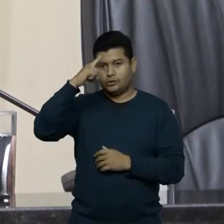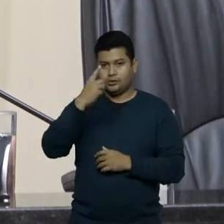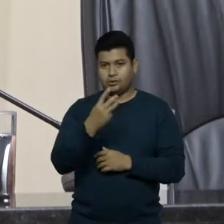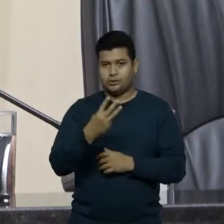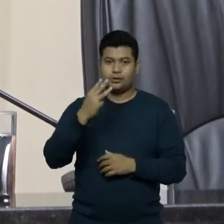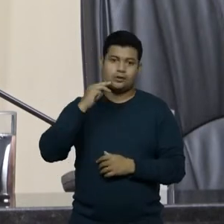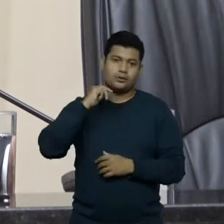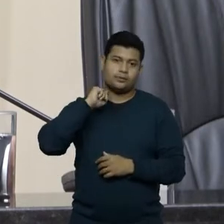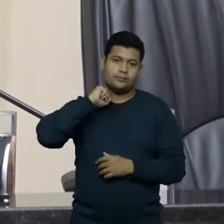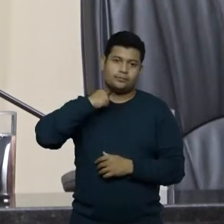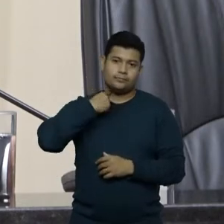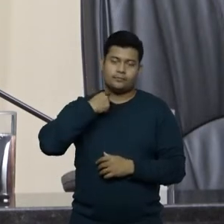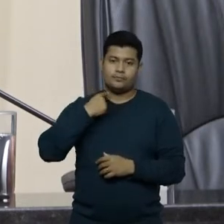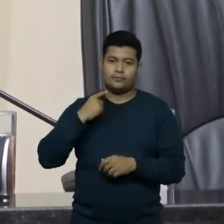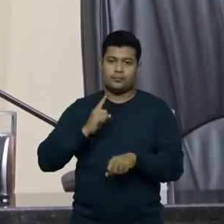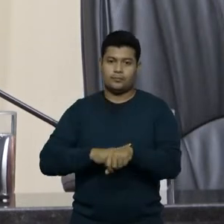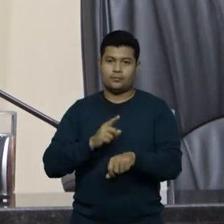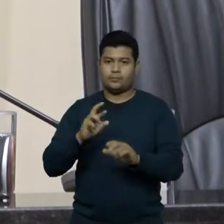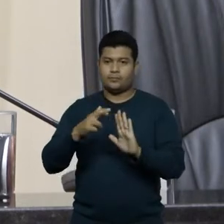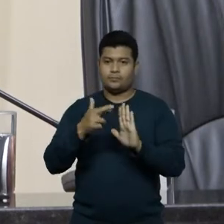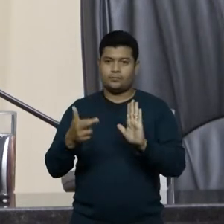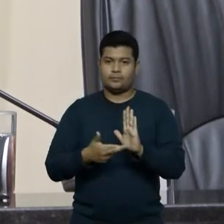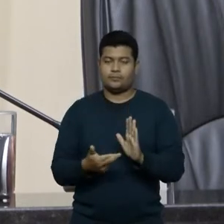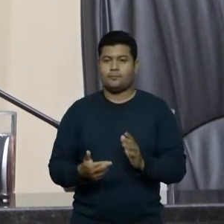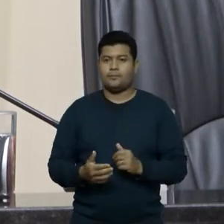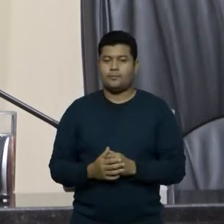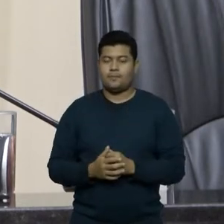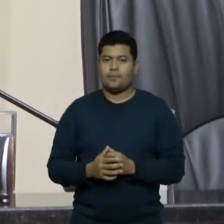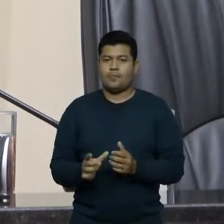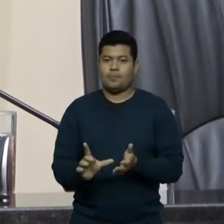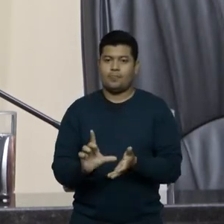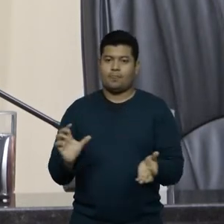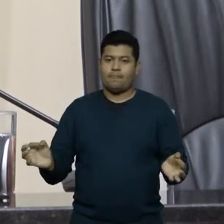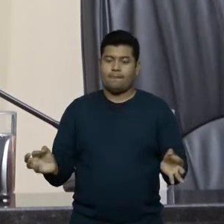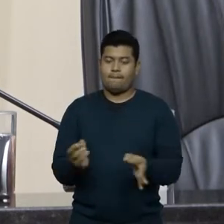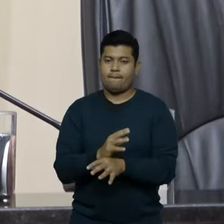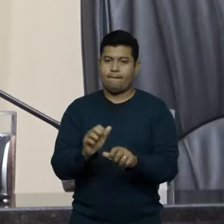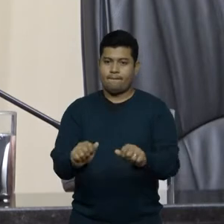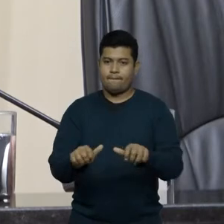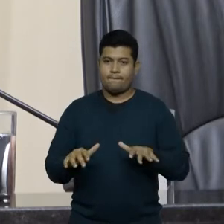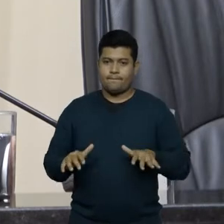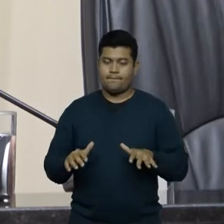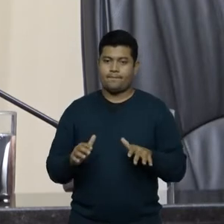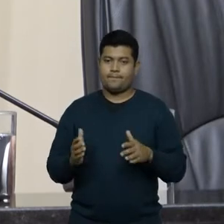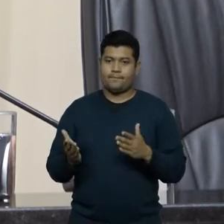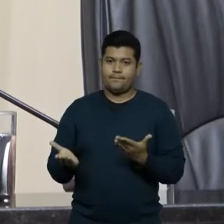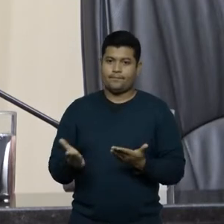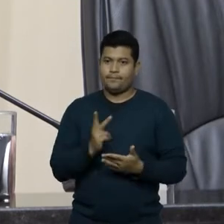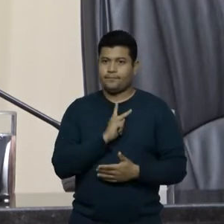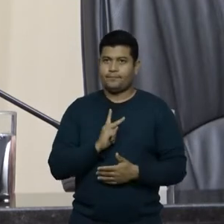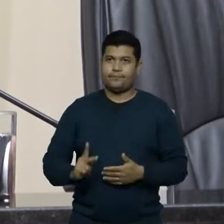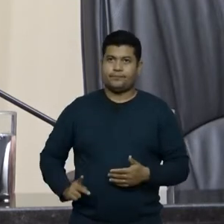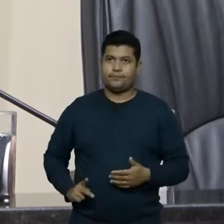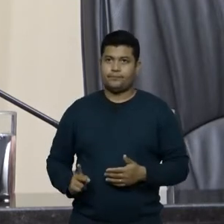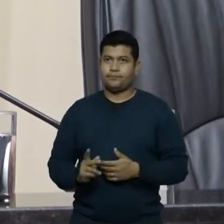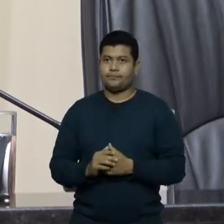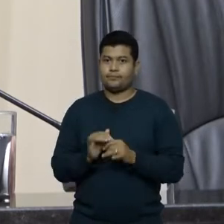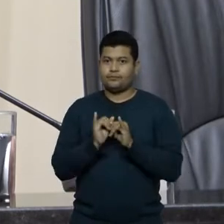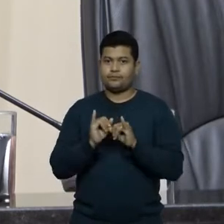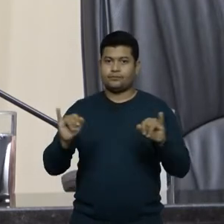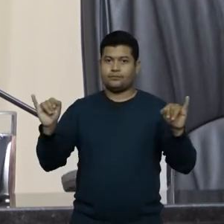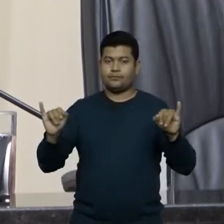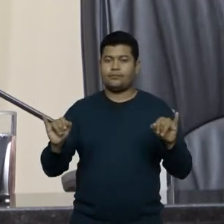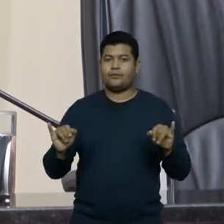no horário regimental data mais havendo e antes de iniciar a sessão o seu presidente anunciou